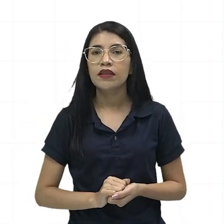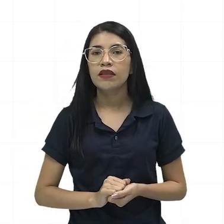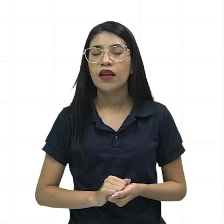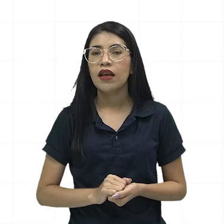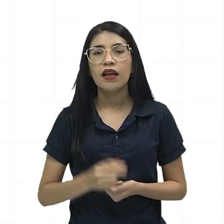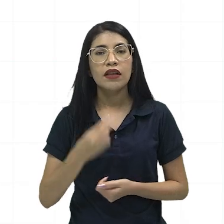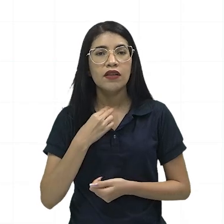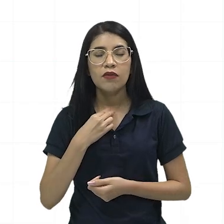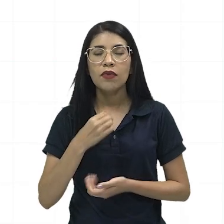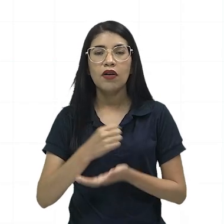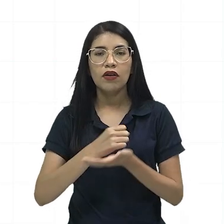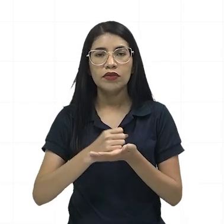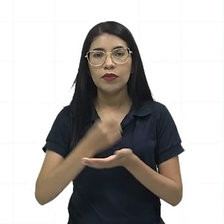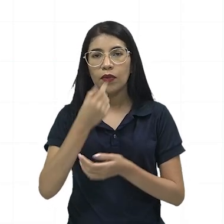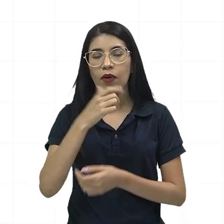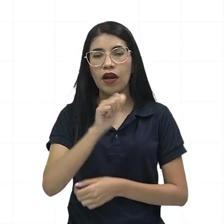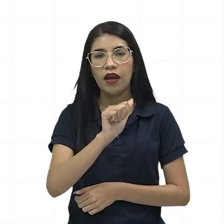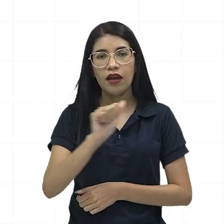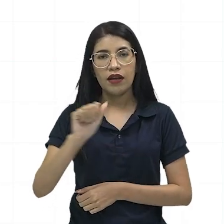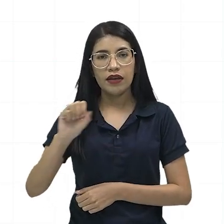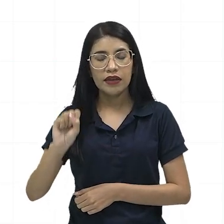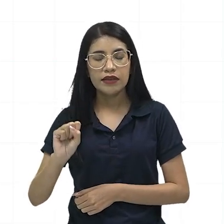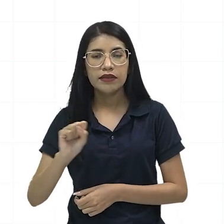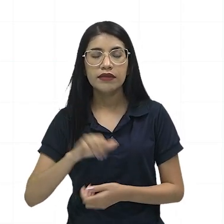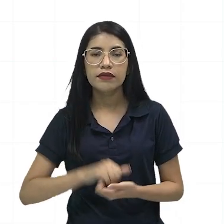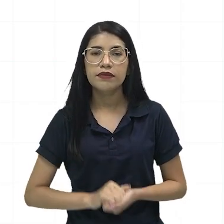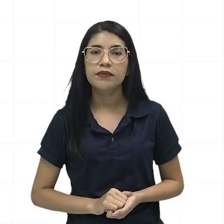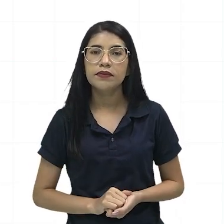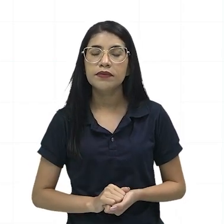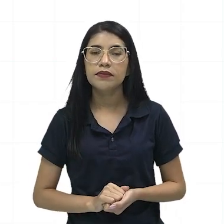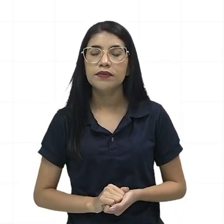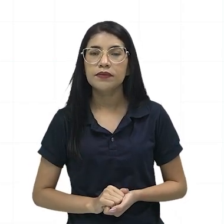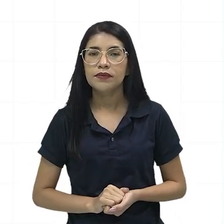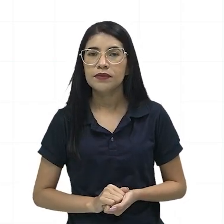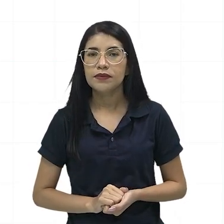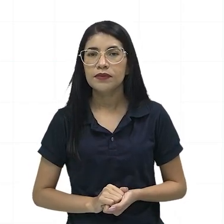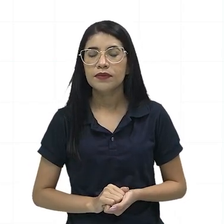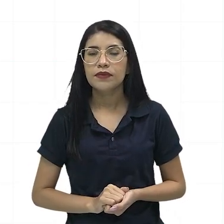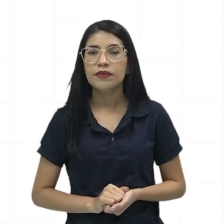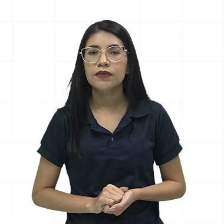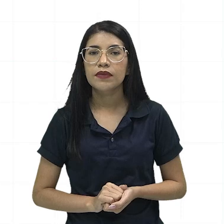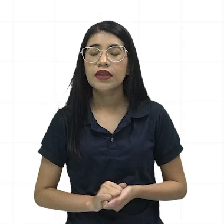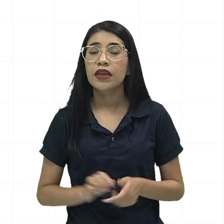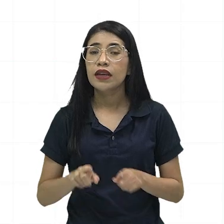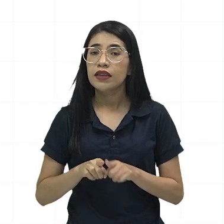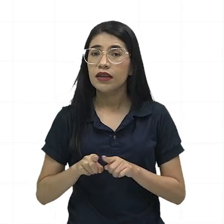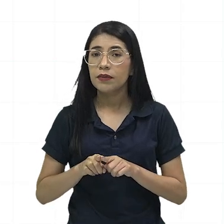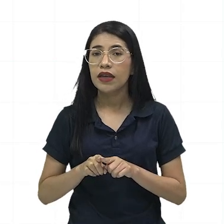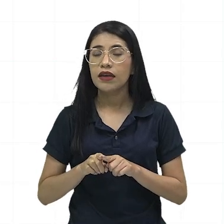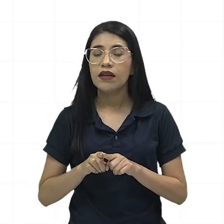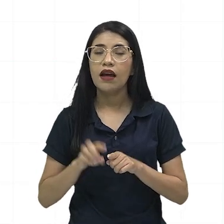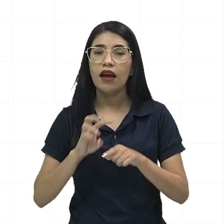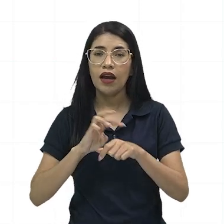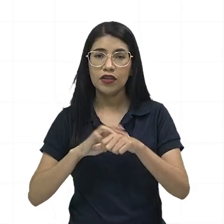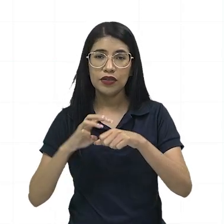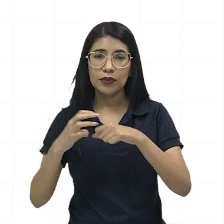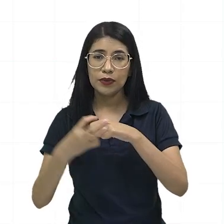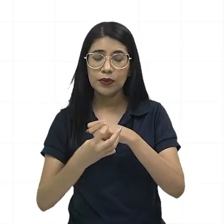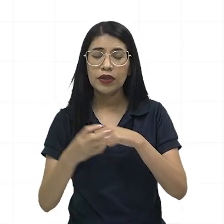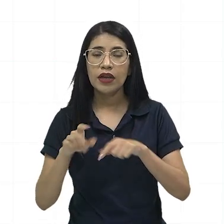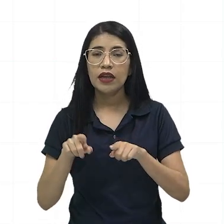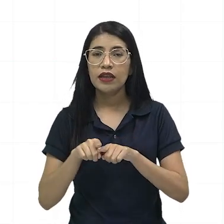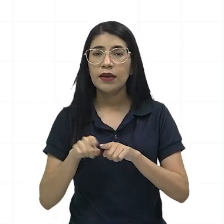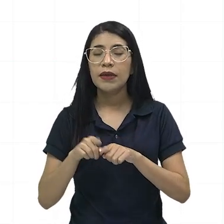do ácido acetil salicílico, né? E aí, no caso dessa doença, né, a gente tem um